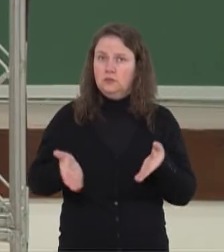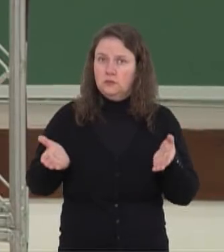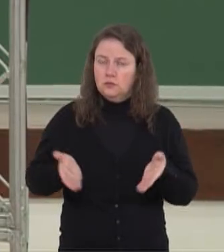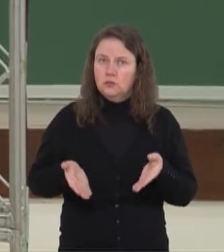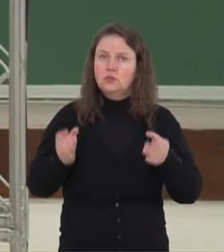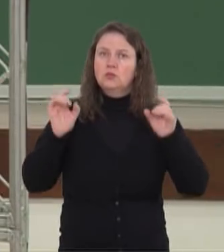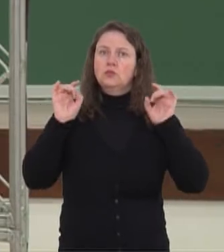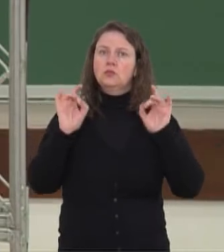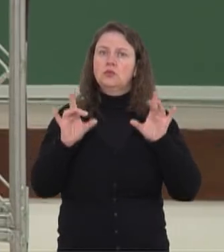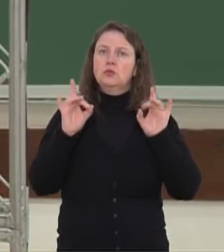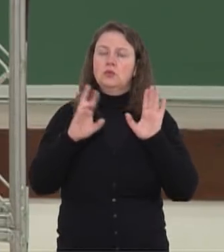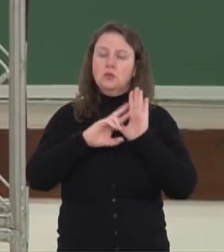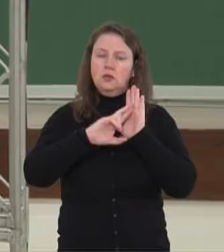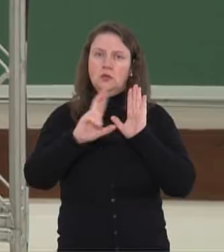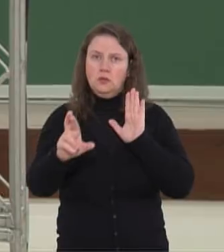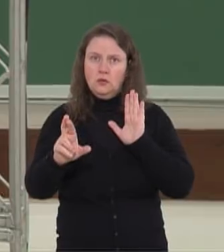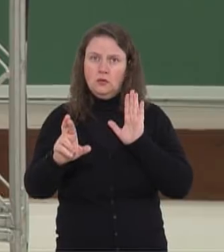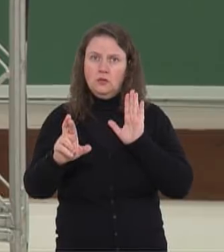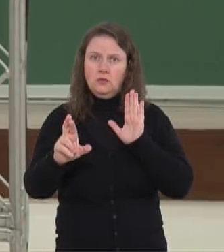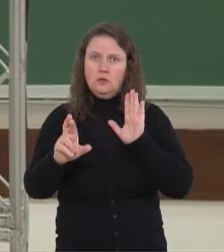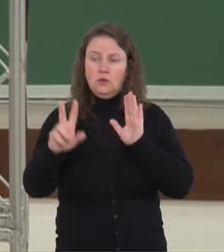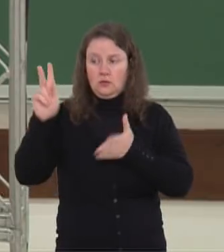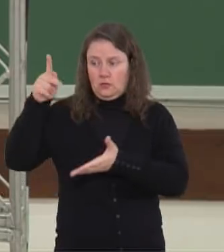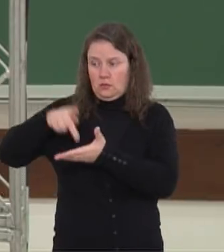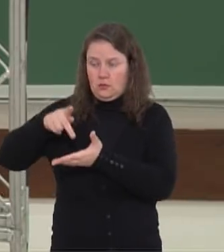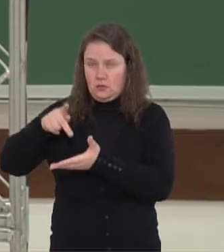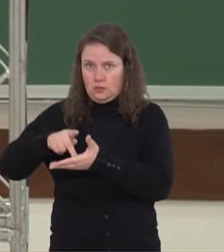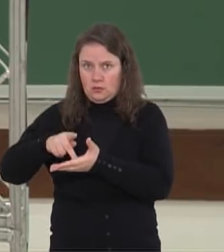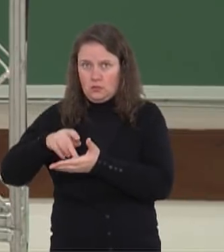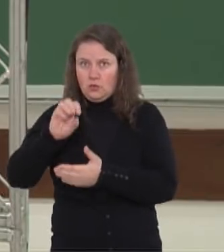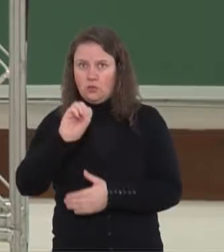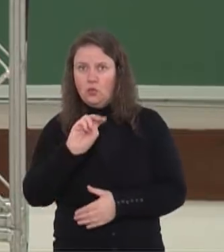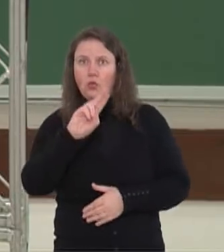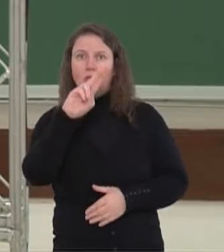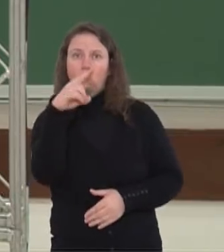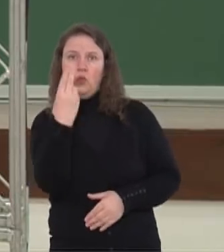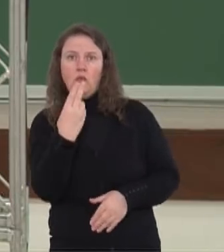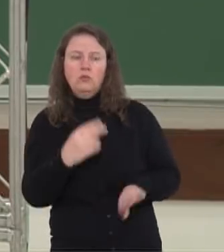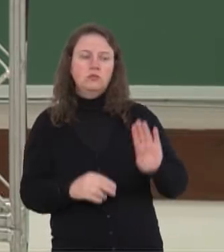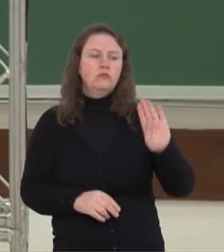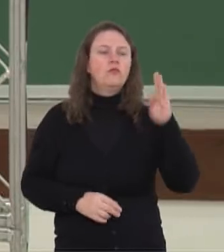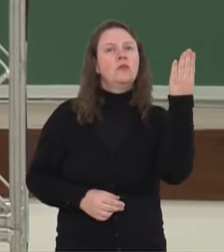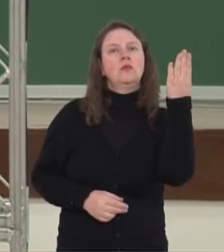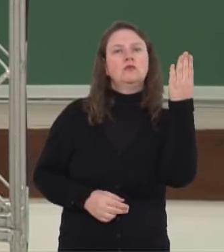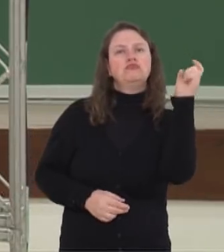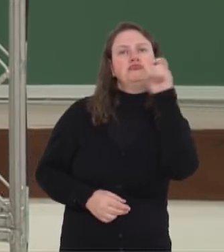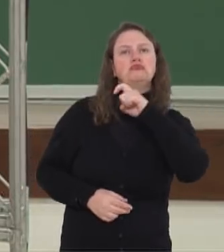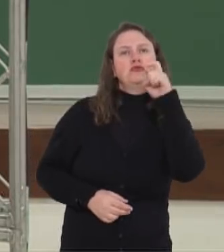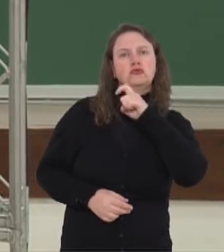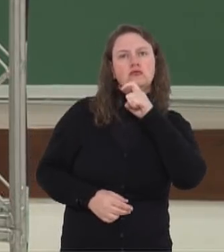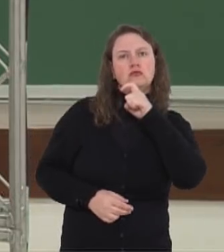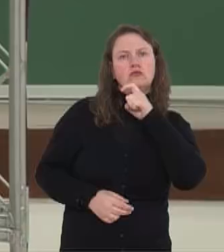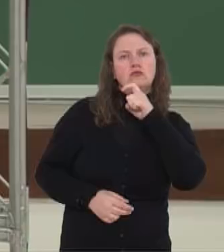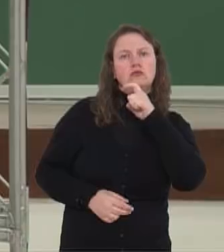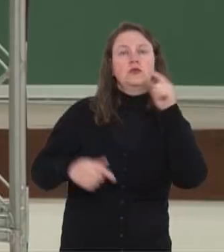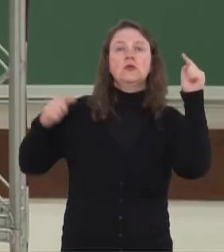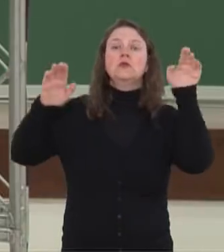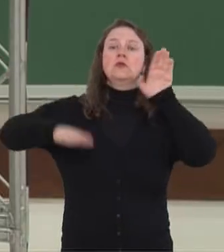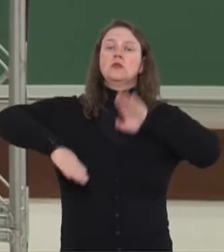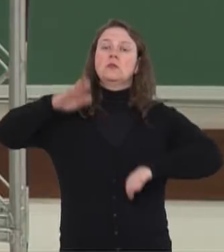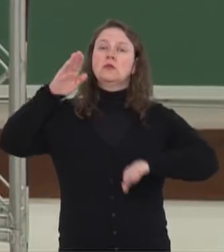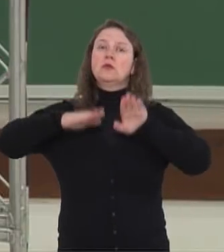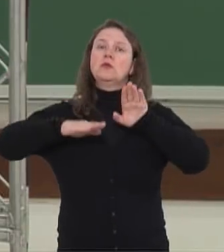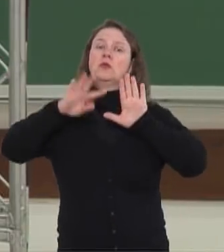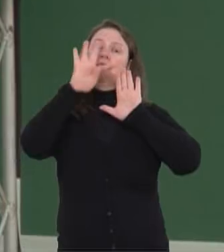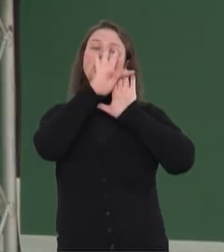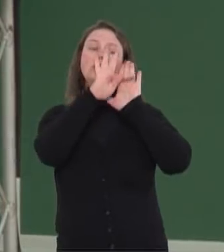só vão dizer se é true, verdadeiro, or false, falso, de acordo com a historinha